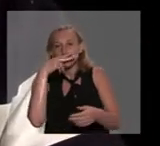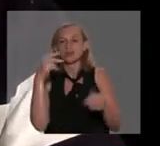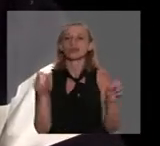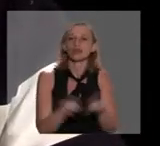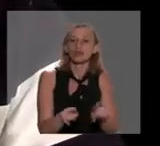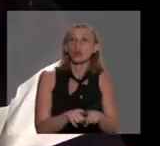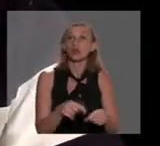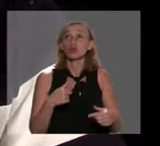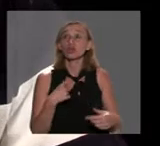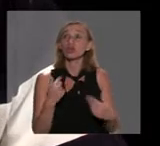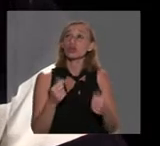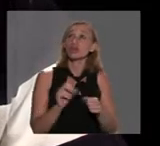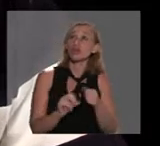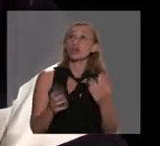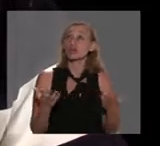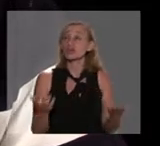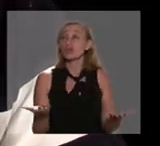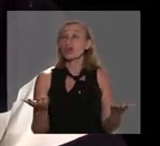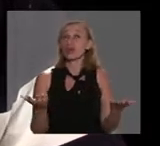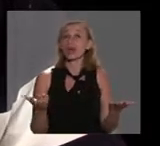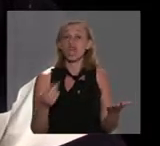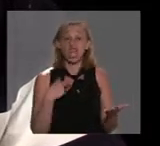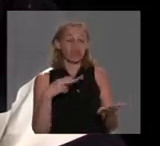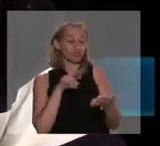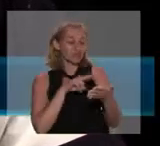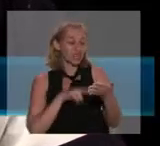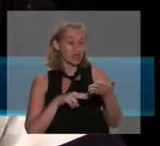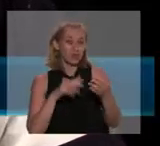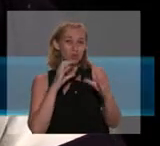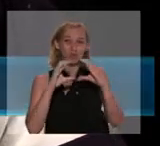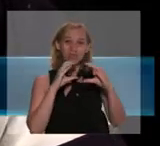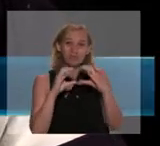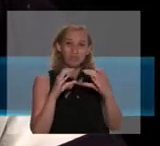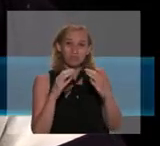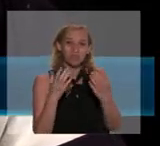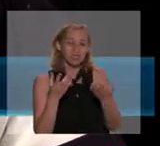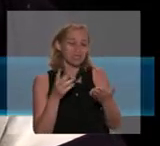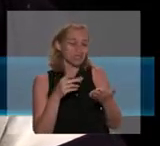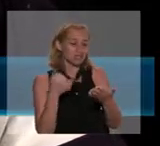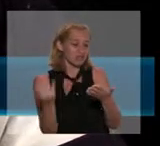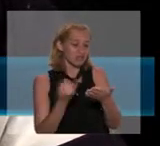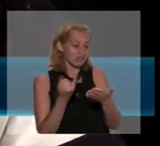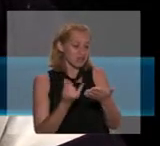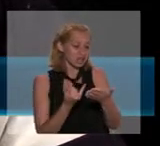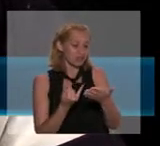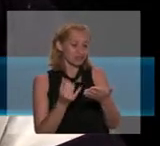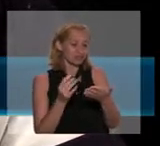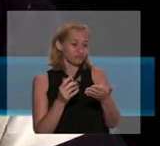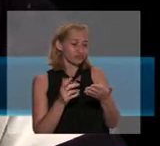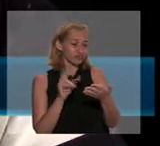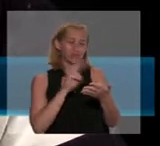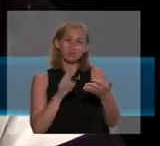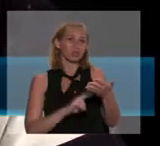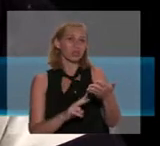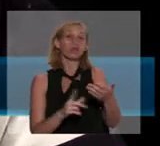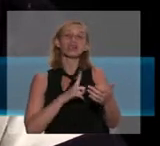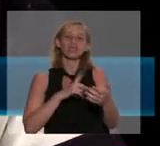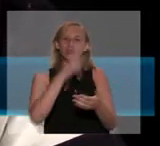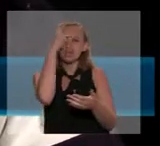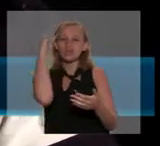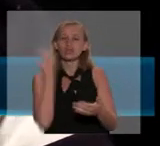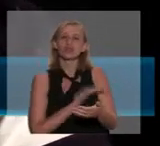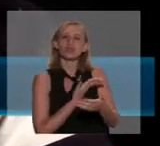tenho muito mais haters também. O que eu faço, geralmente, eu não leio comentários de haters. Eu